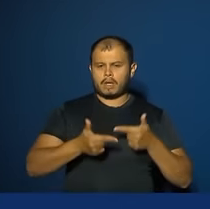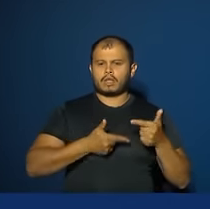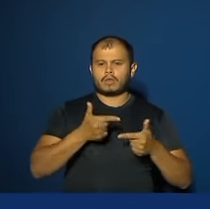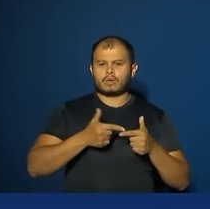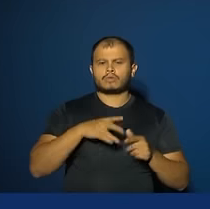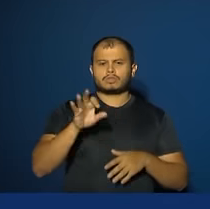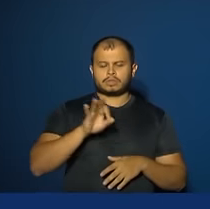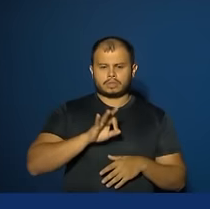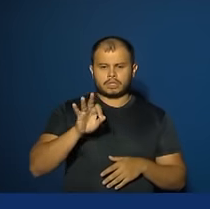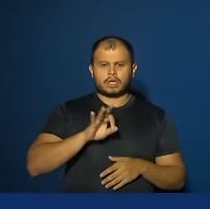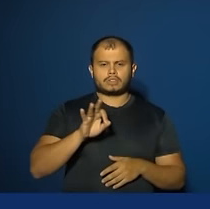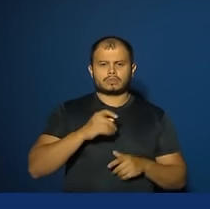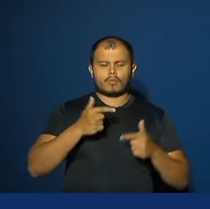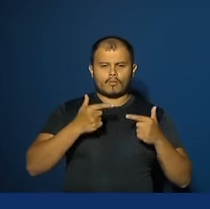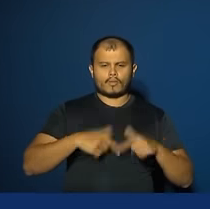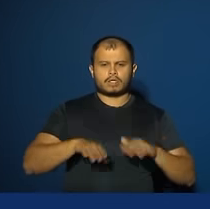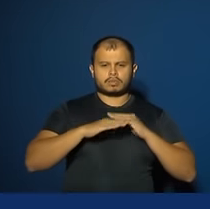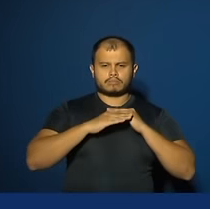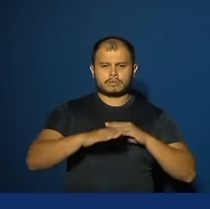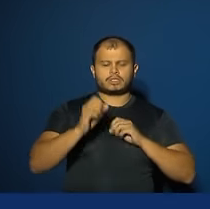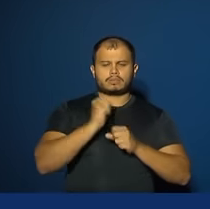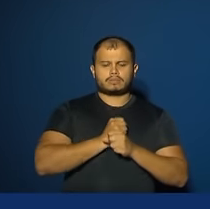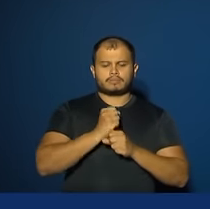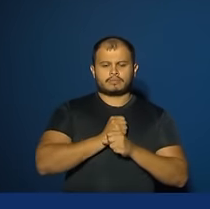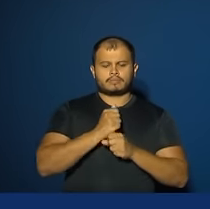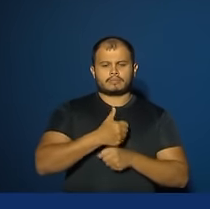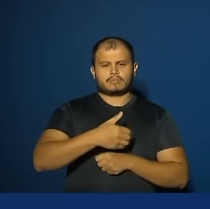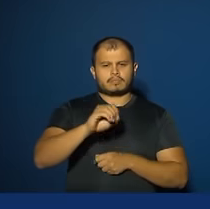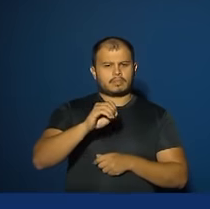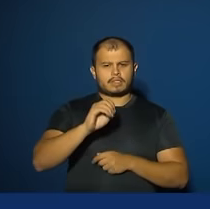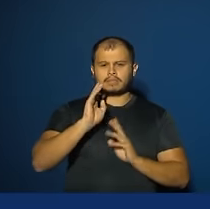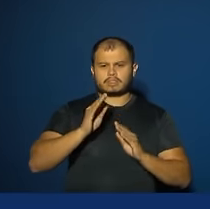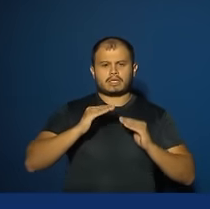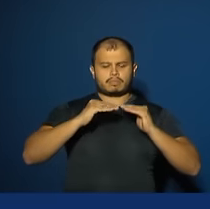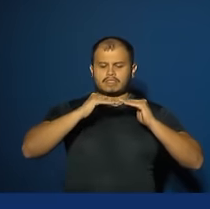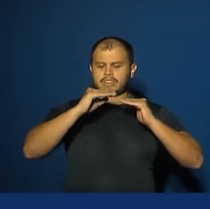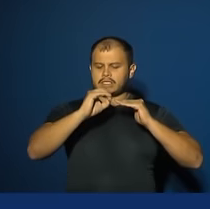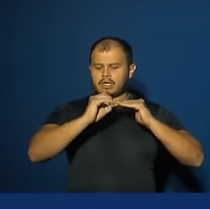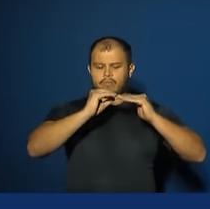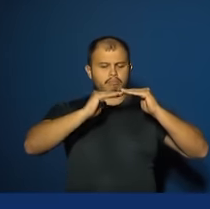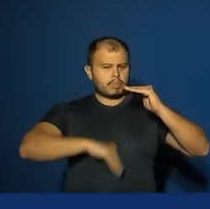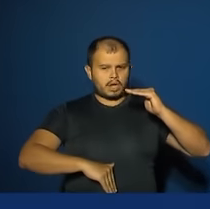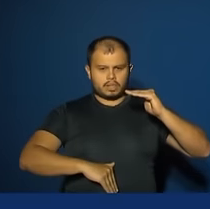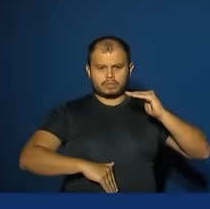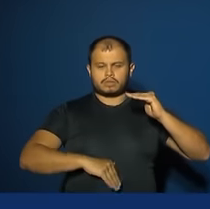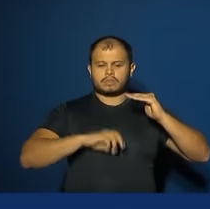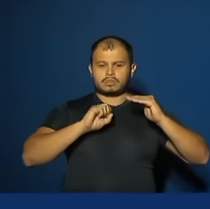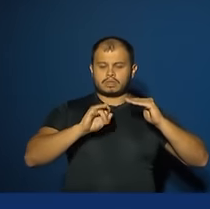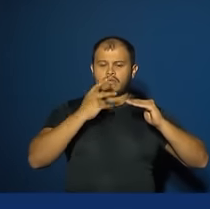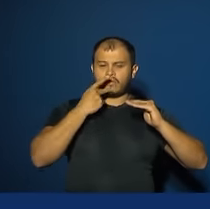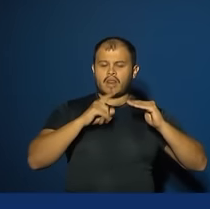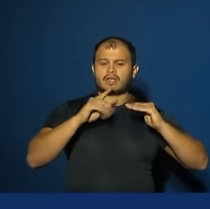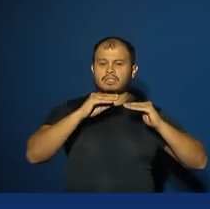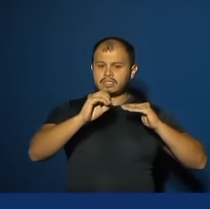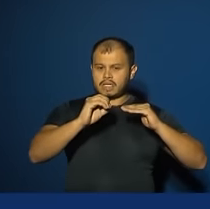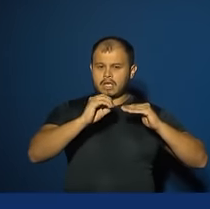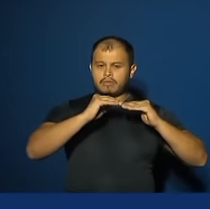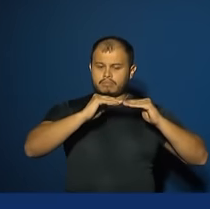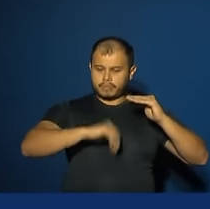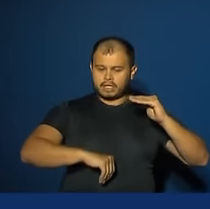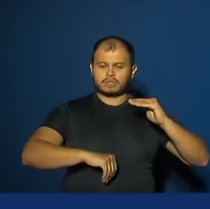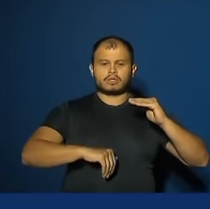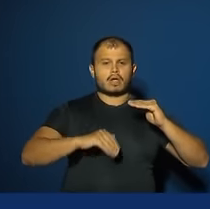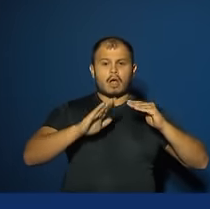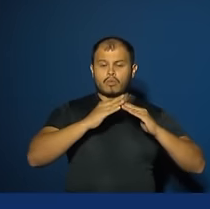real neutra de curto prazo nos Estados Unidos por 10 anos, abaixo de 0. Quando a Yellen falava que era 0, as pessoas